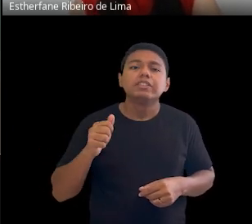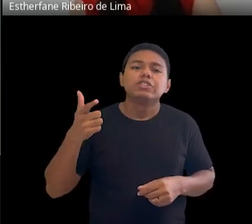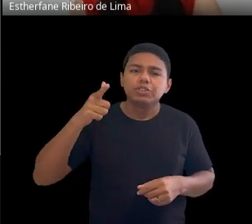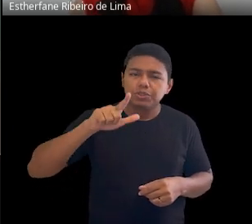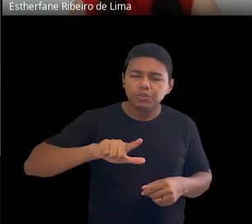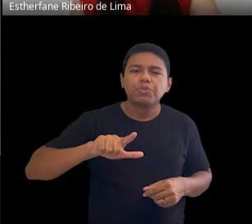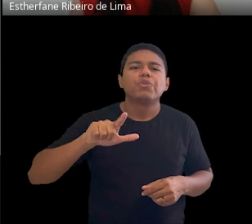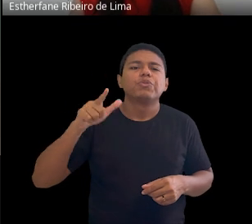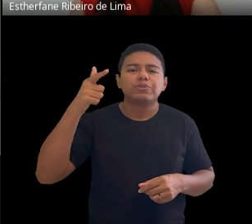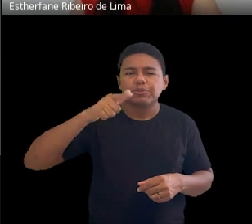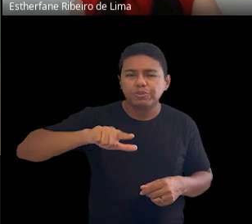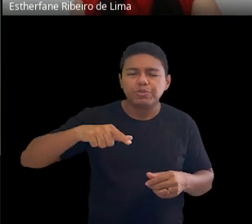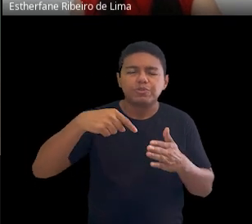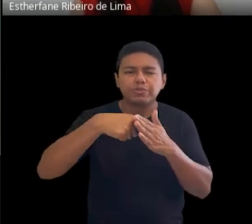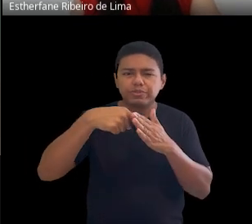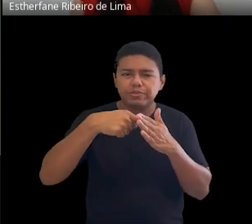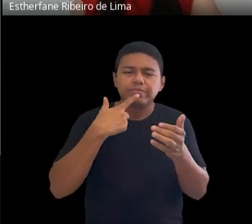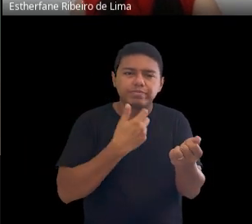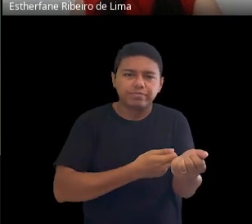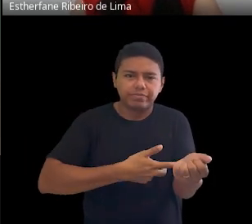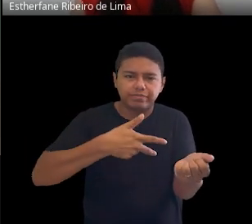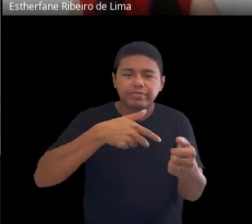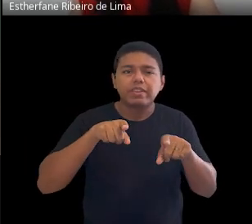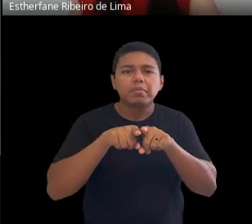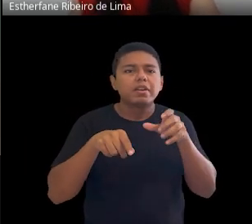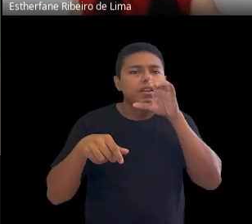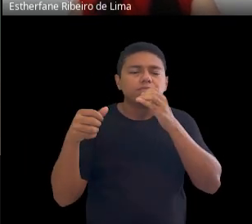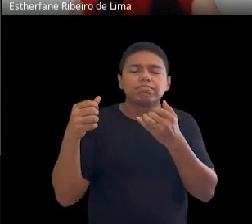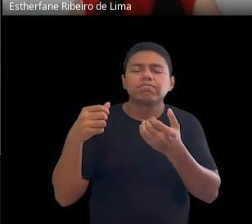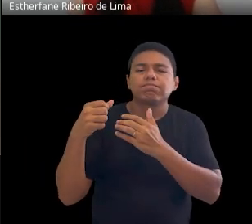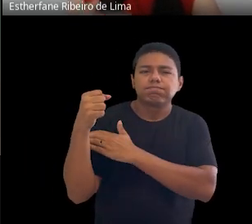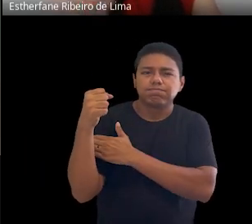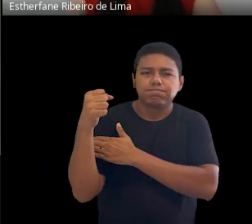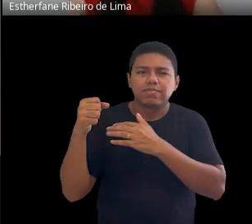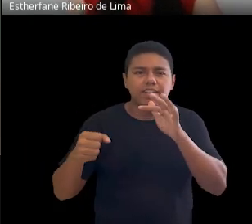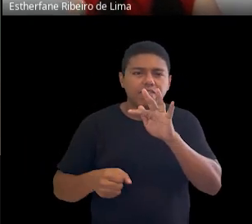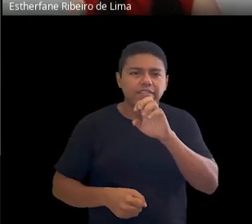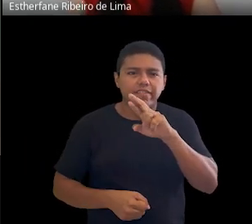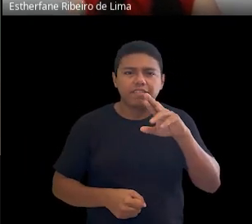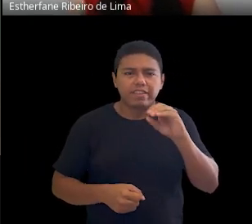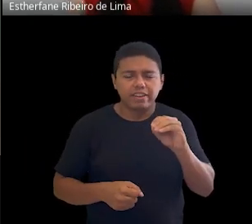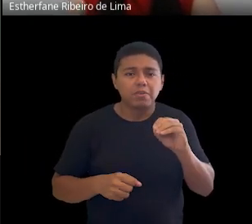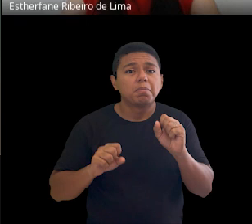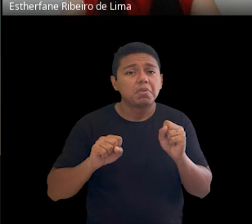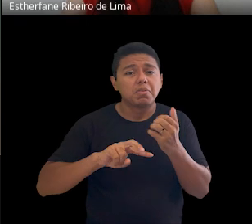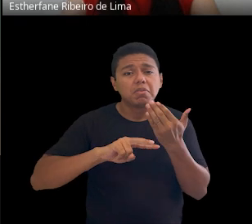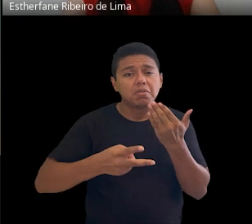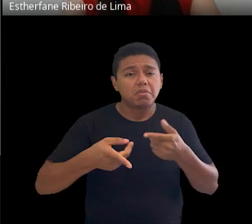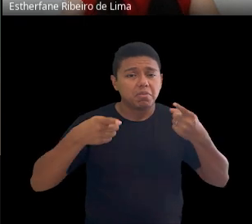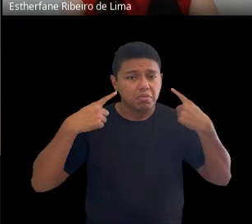repetir hemograma a cada 30 e 60 dias. Lembrar que sulfato ferroso, ele pode levar a alguma sintomatologia